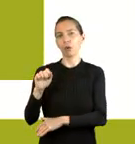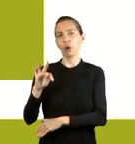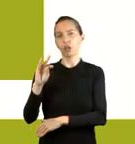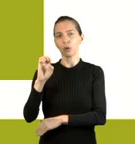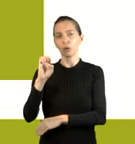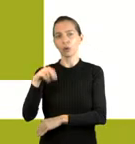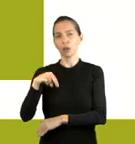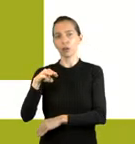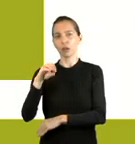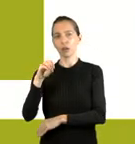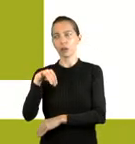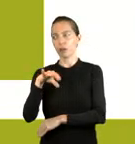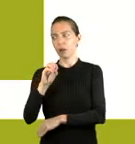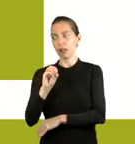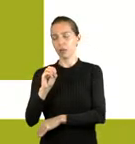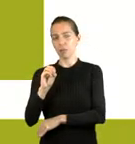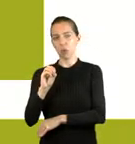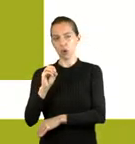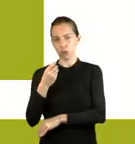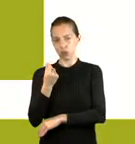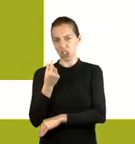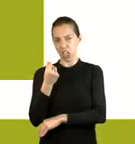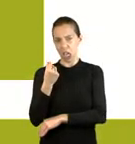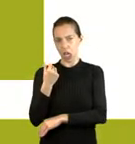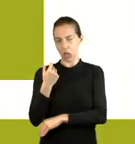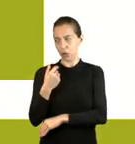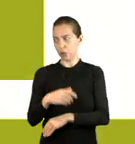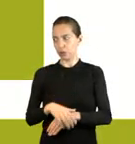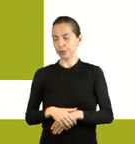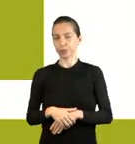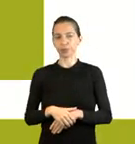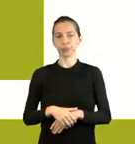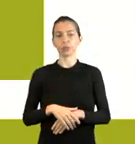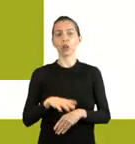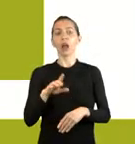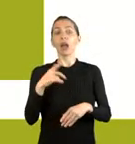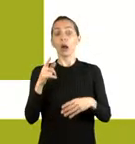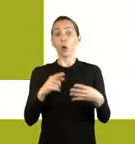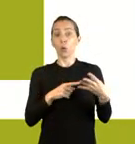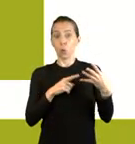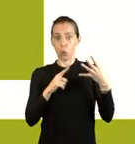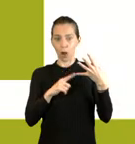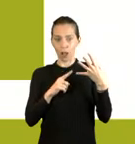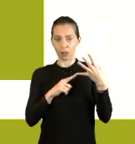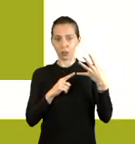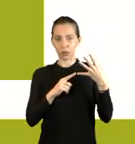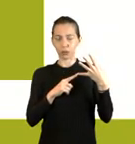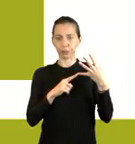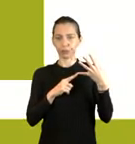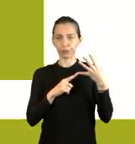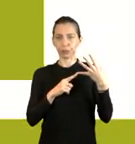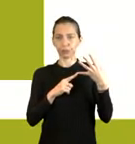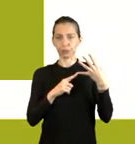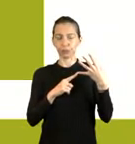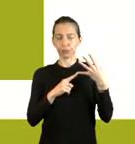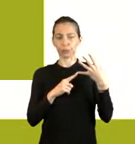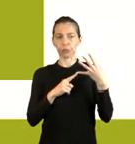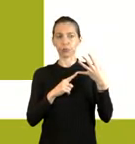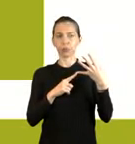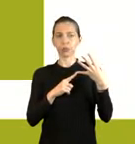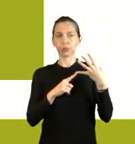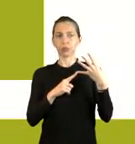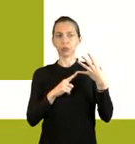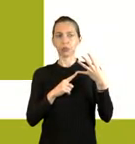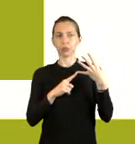Investindo em seus objetivos. Mais de uma fonte de receita. Hoje, fica a pergunta, né? Se